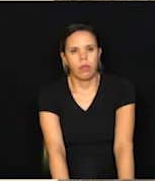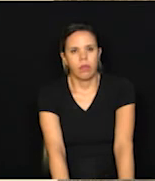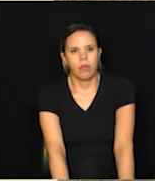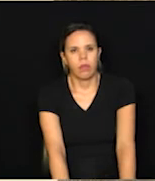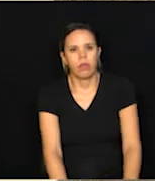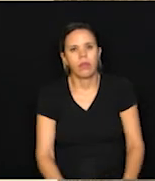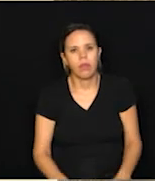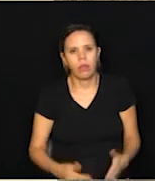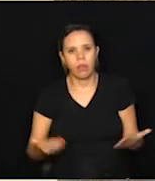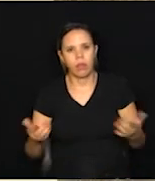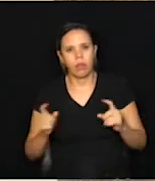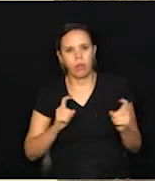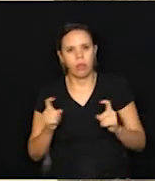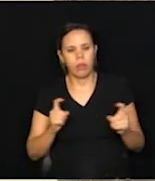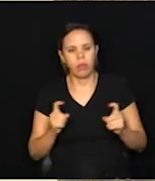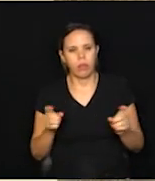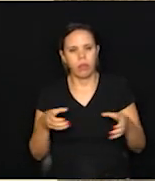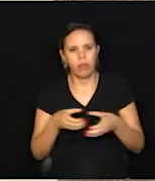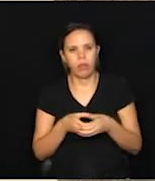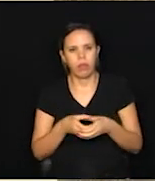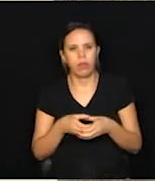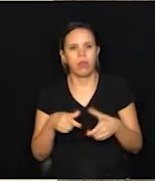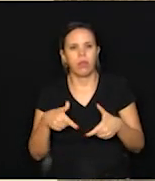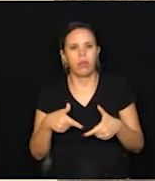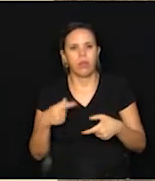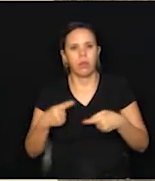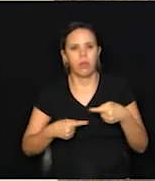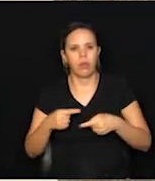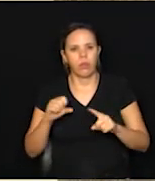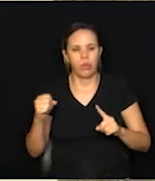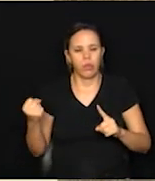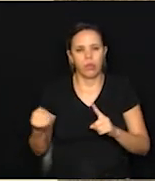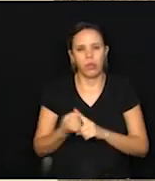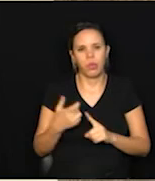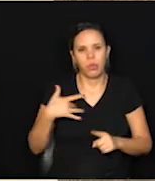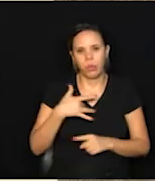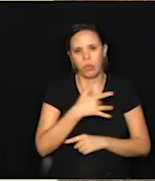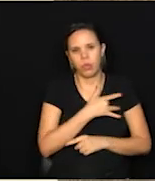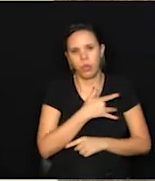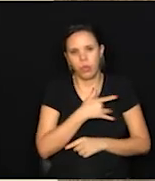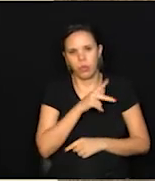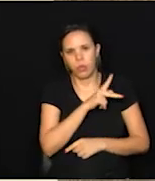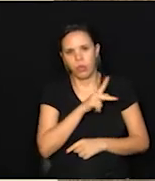Minutos, a reunião ordinária da Comissão Permanente de Política Social e Saúde, que foi